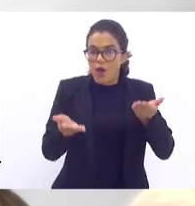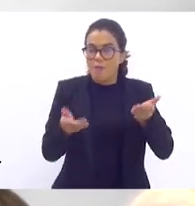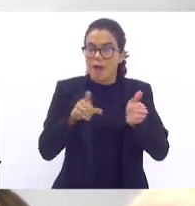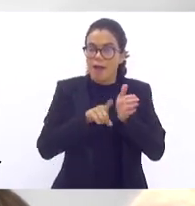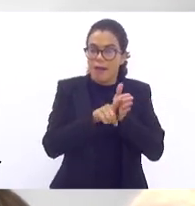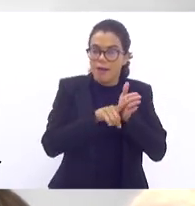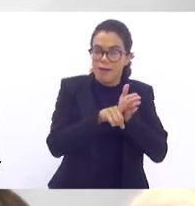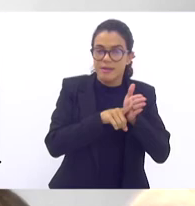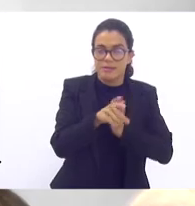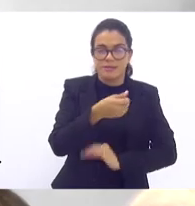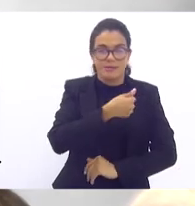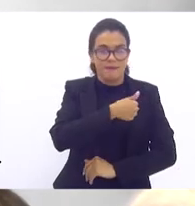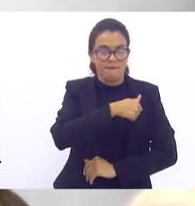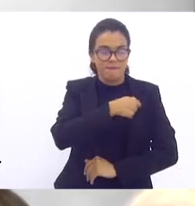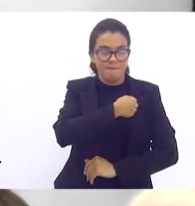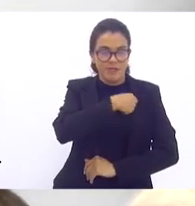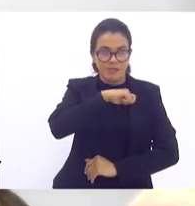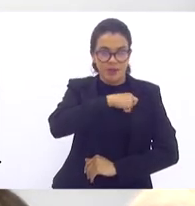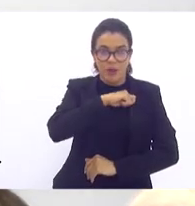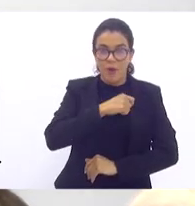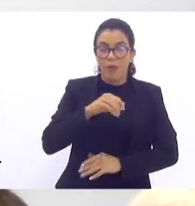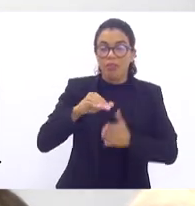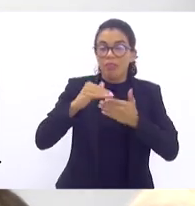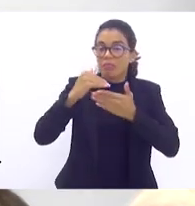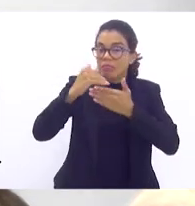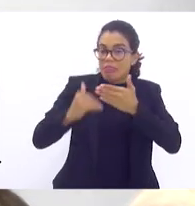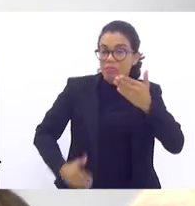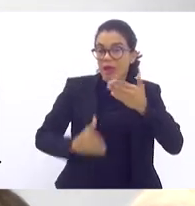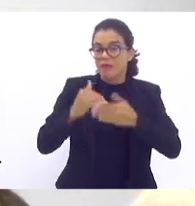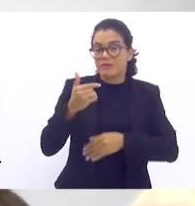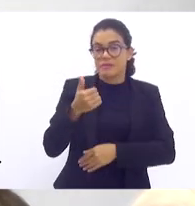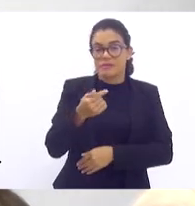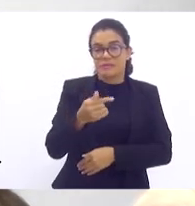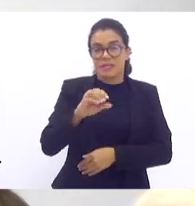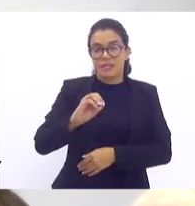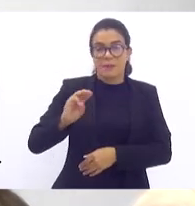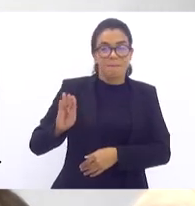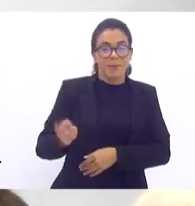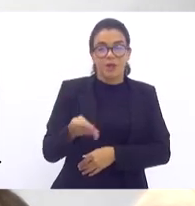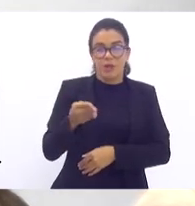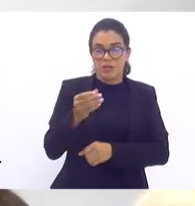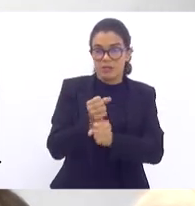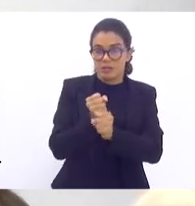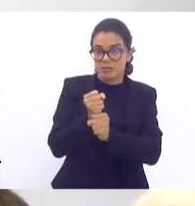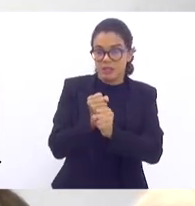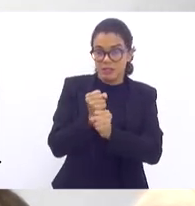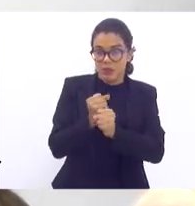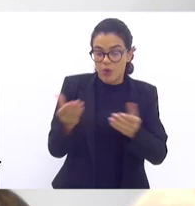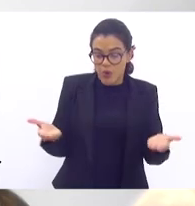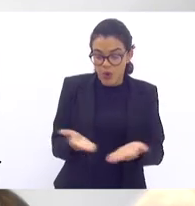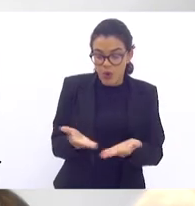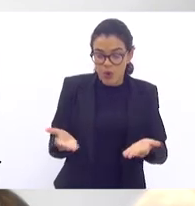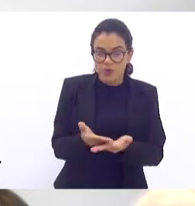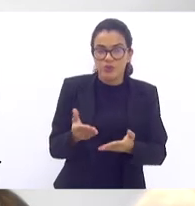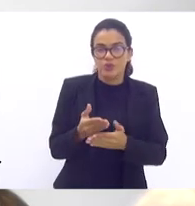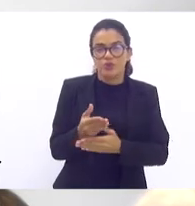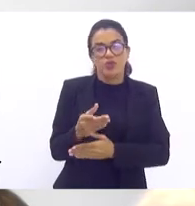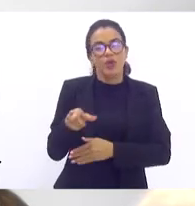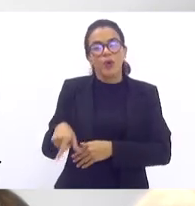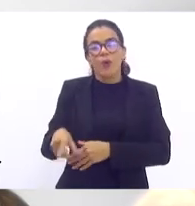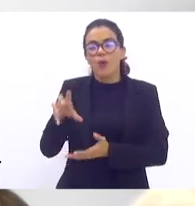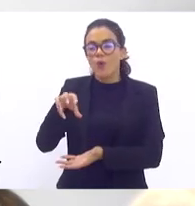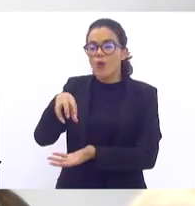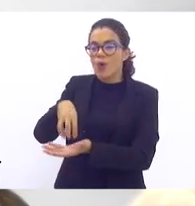menos de 70 bilhões por ano em que a gente perde para os demais estados e hoje curiosamente o órgão que faz o